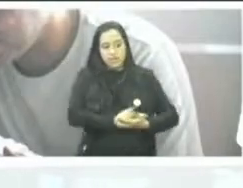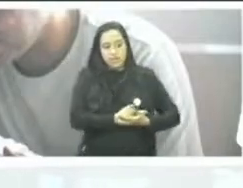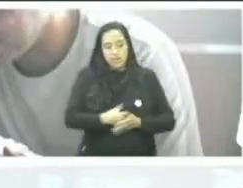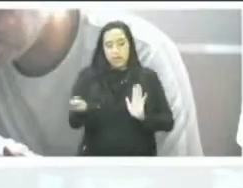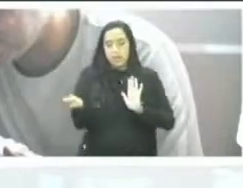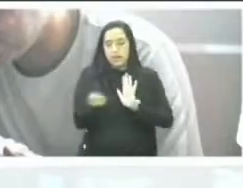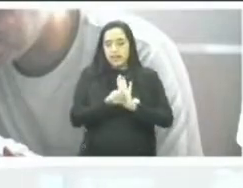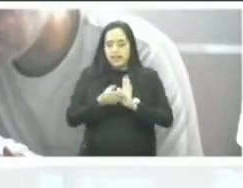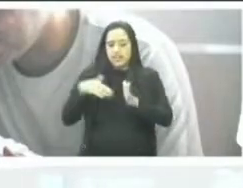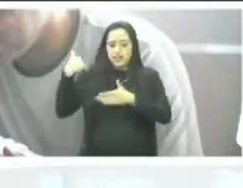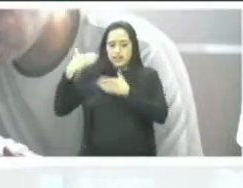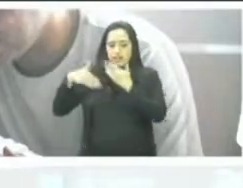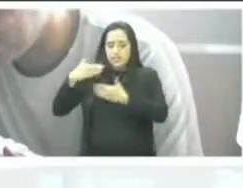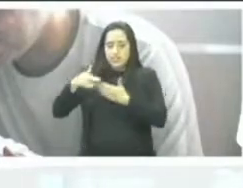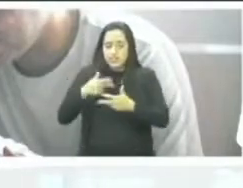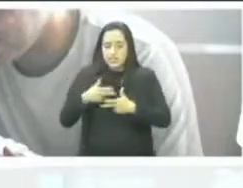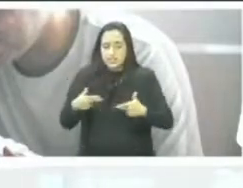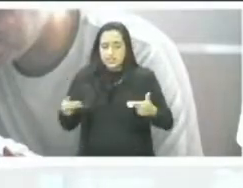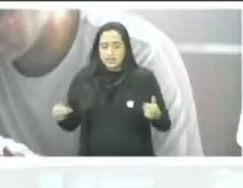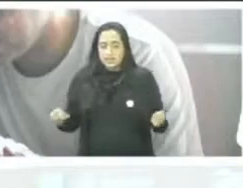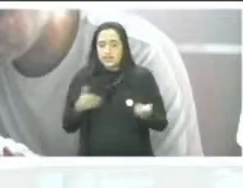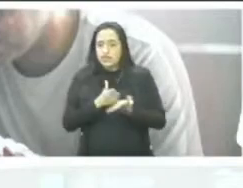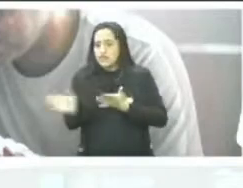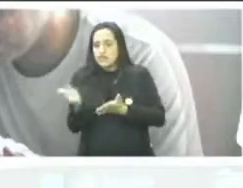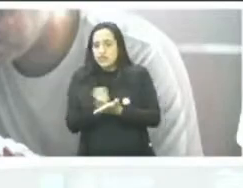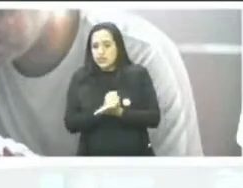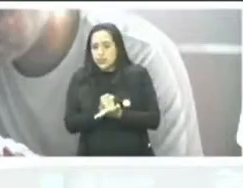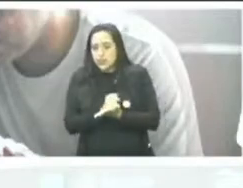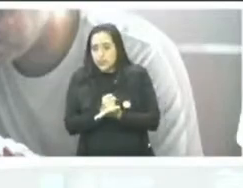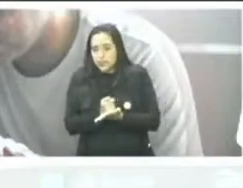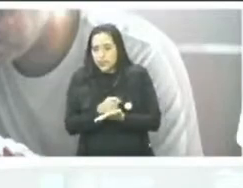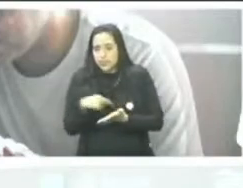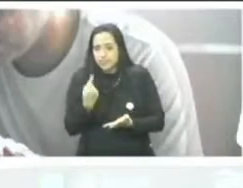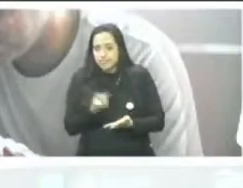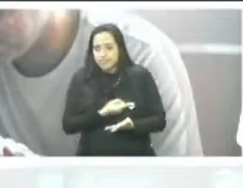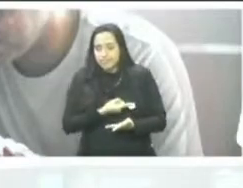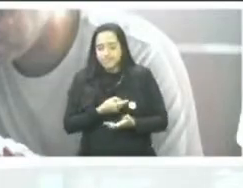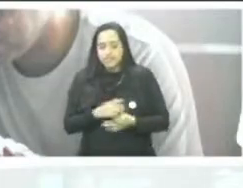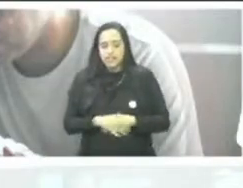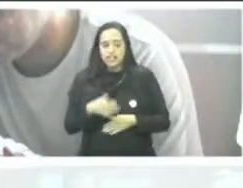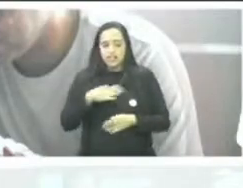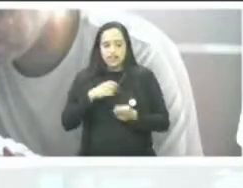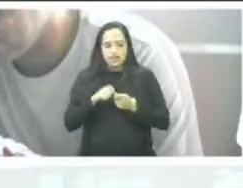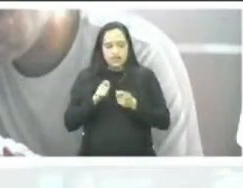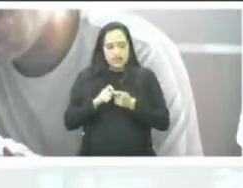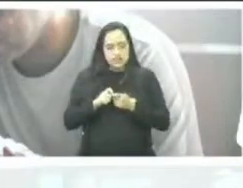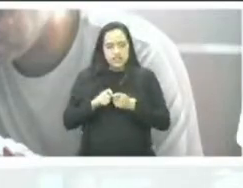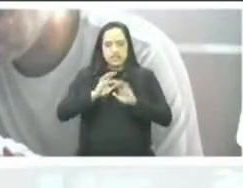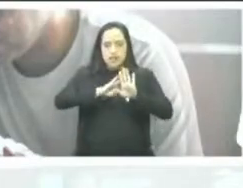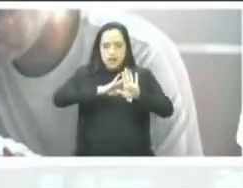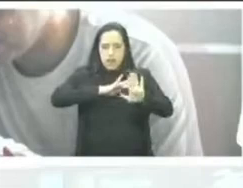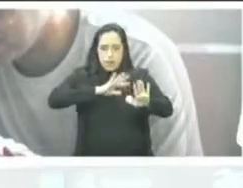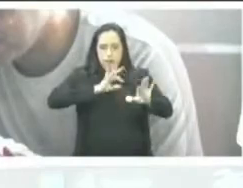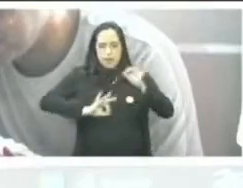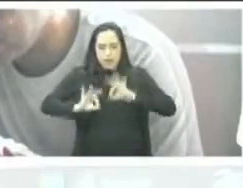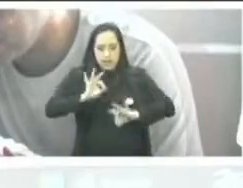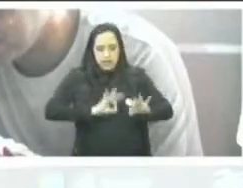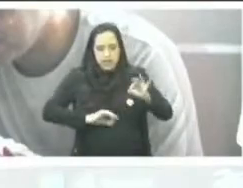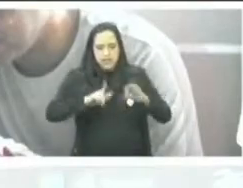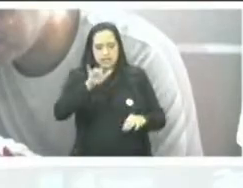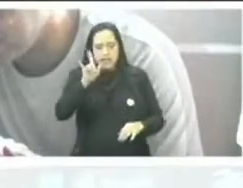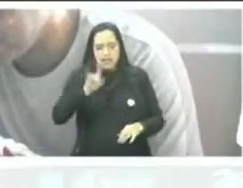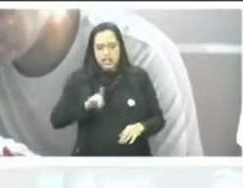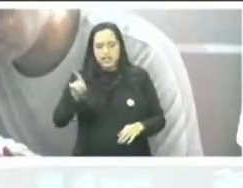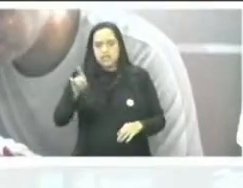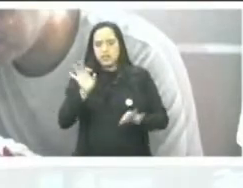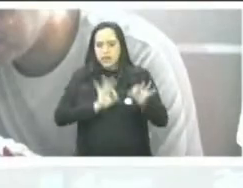uma série de coisas que fugiram do nosso controle. Eu fiz toda uma preparação antes, a Liz foi muito planejada,